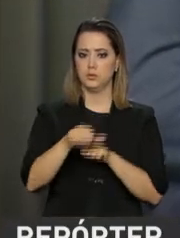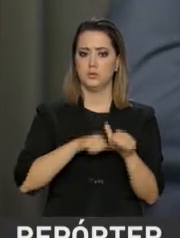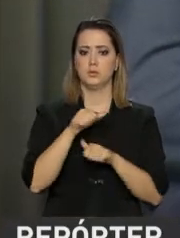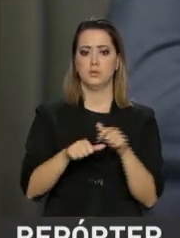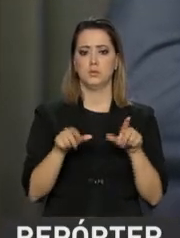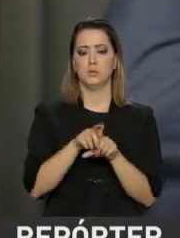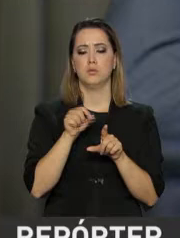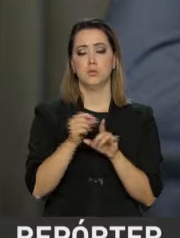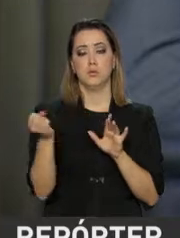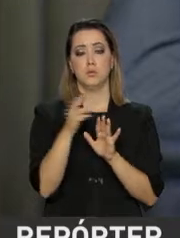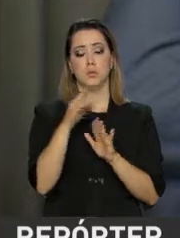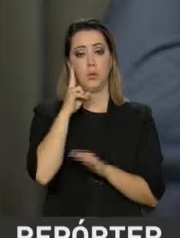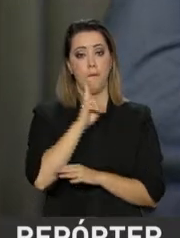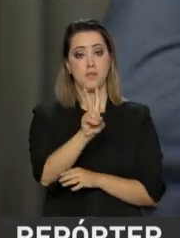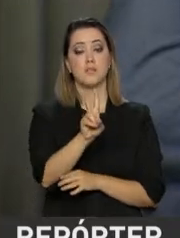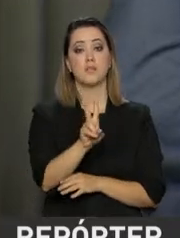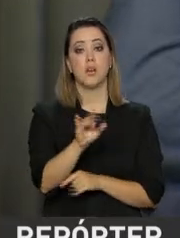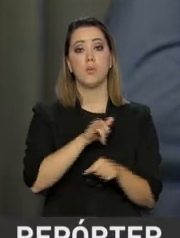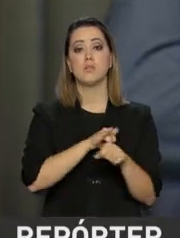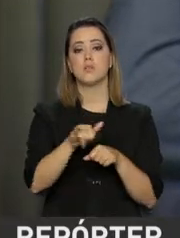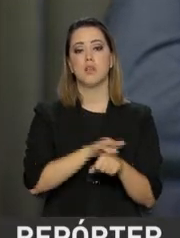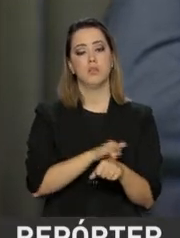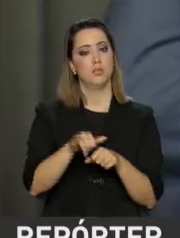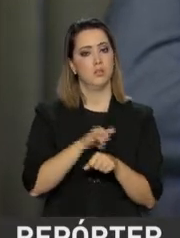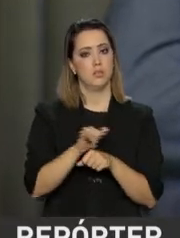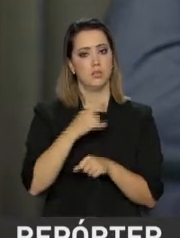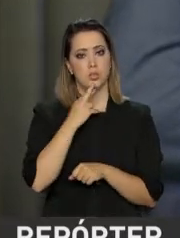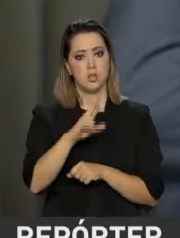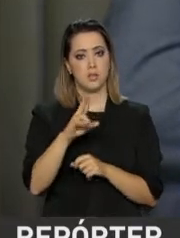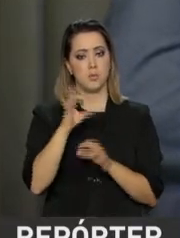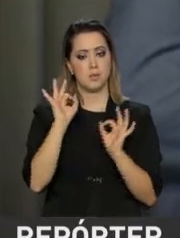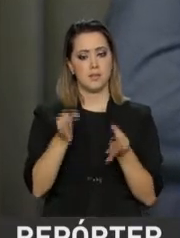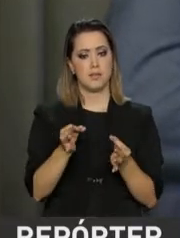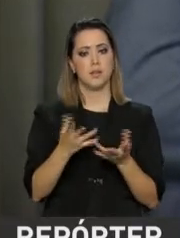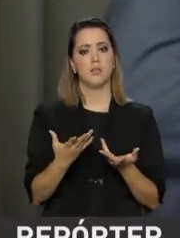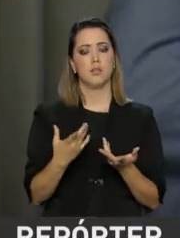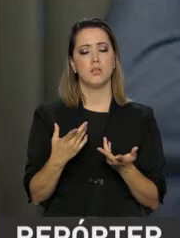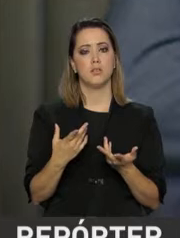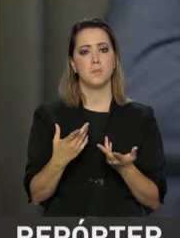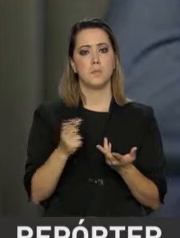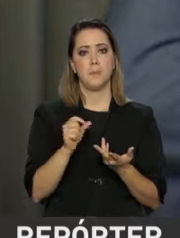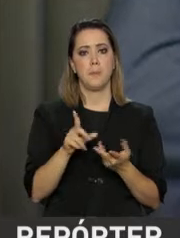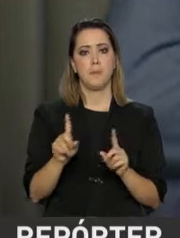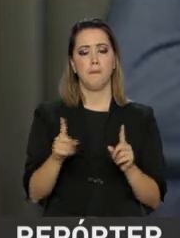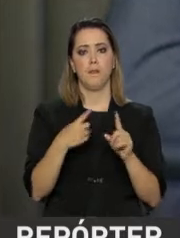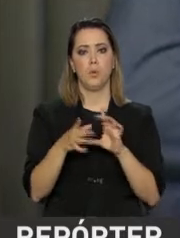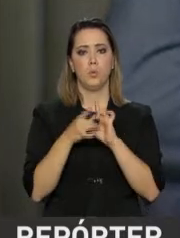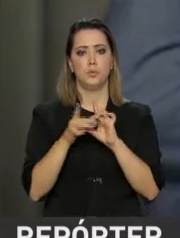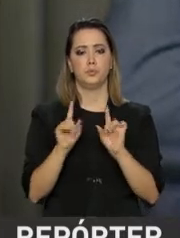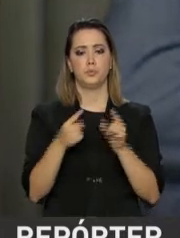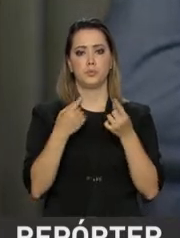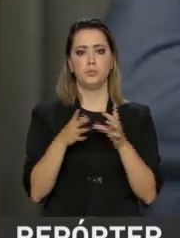pela nova visão estratégica em ações e resultados concretos soma-se o desafio de alinhar a